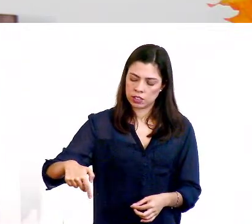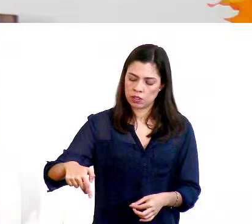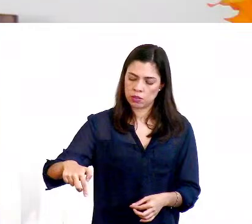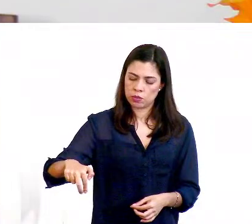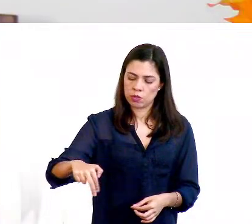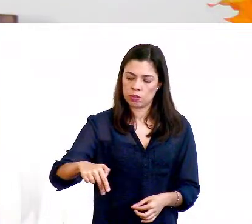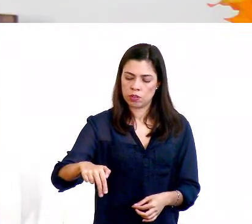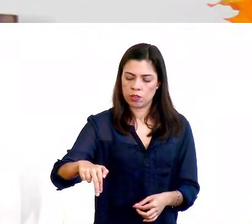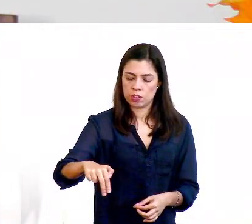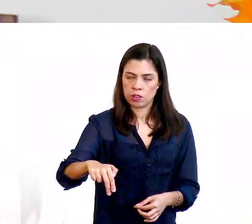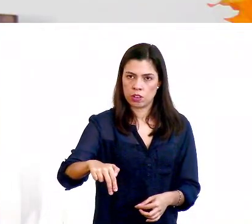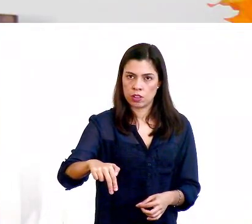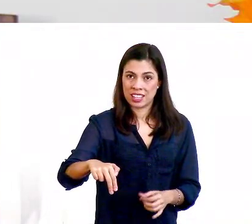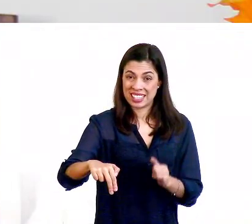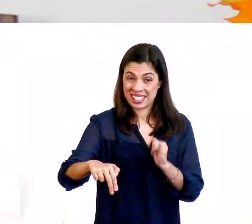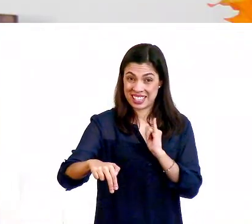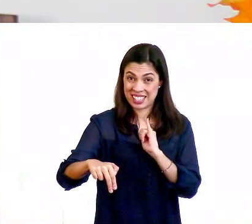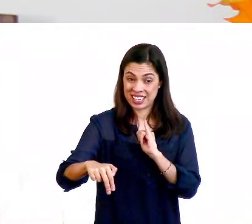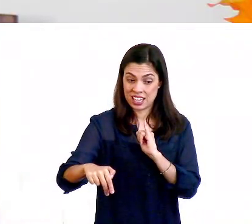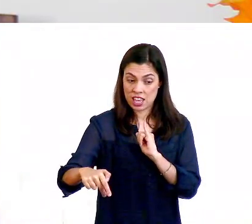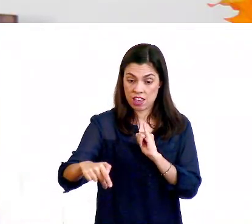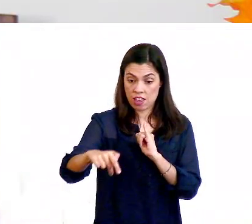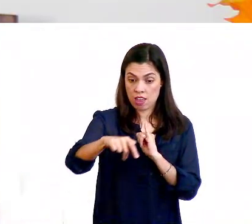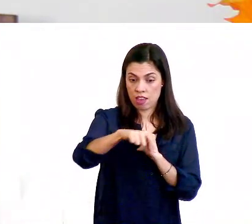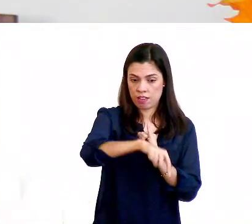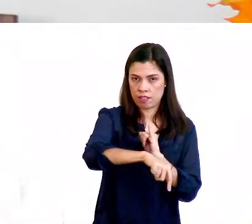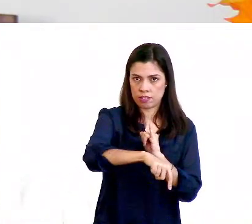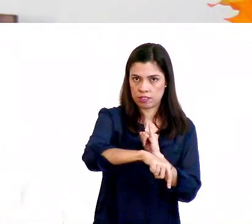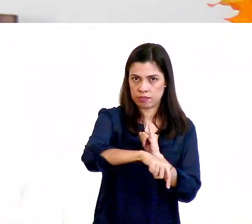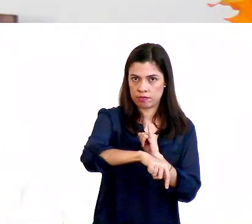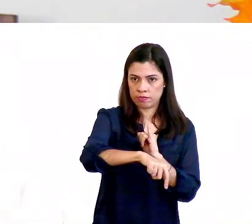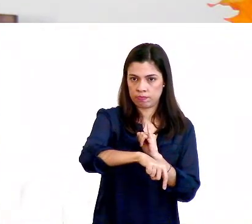outro lado, não há mais possibilidade de retorno.